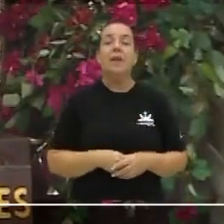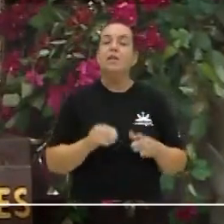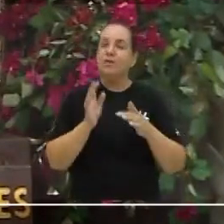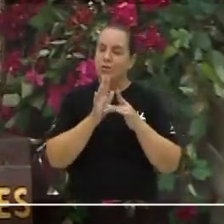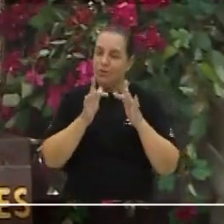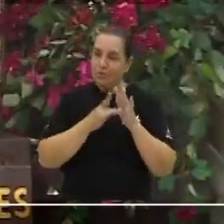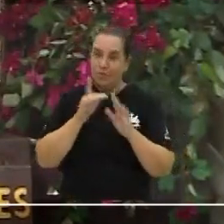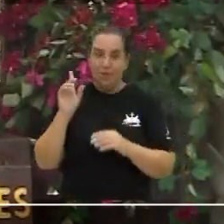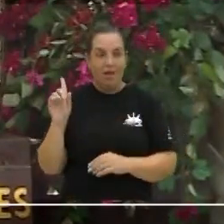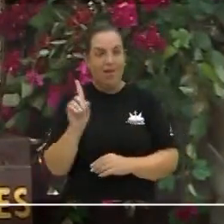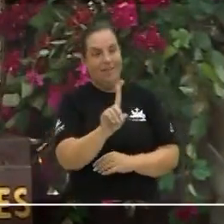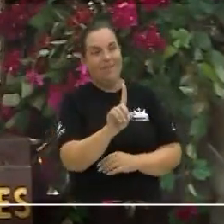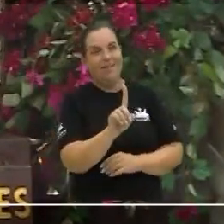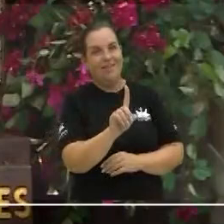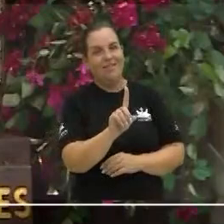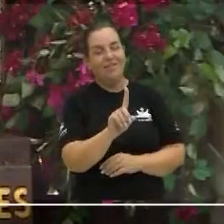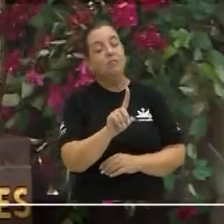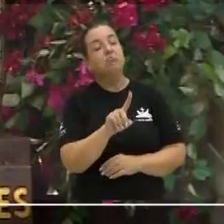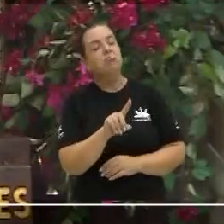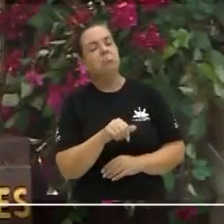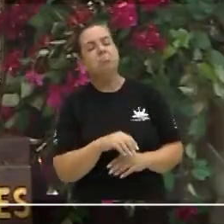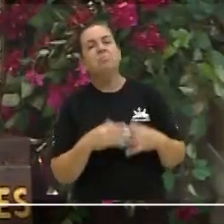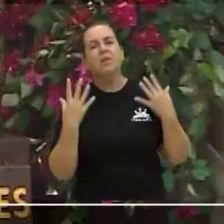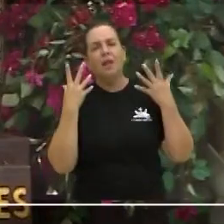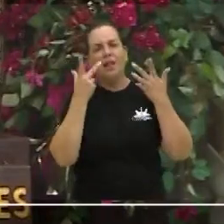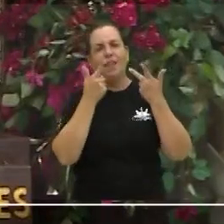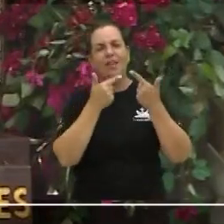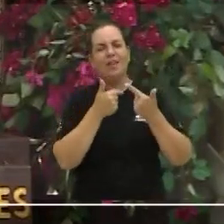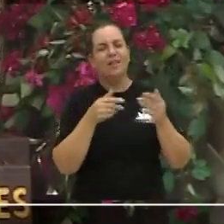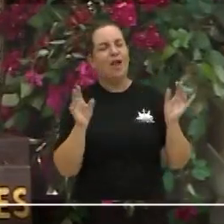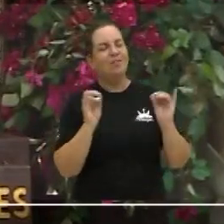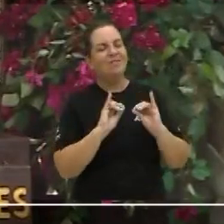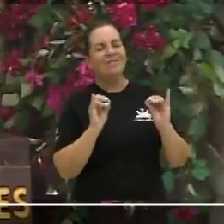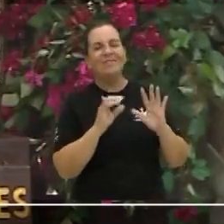Jesus entra, e que linda saudação.